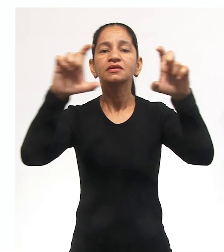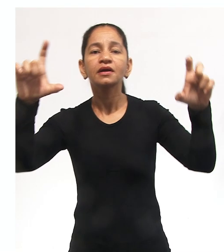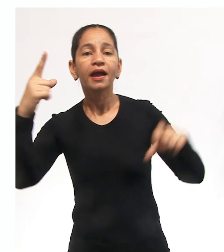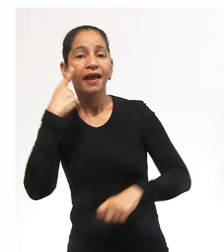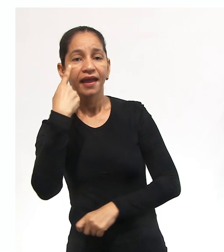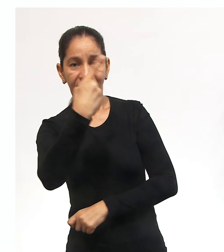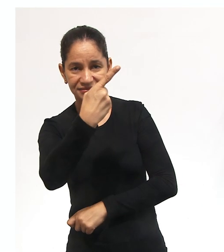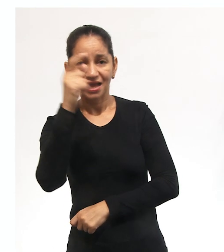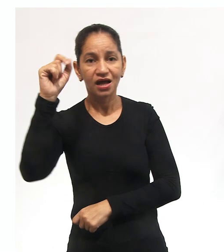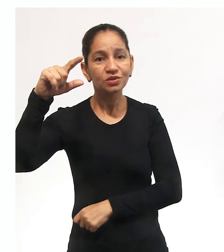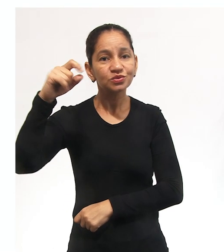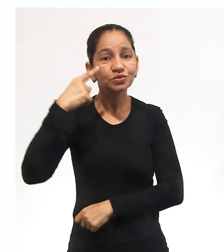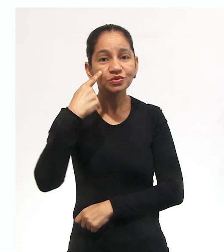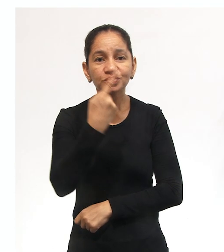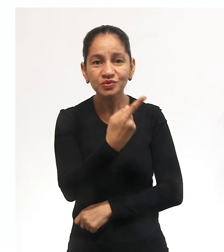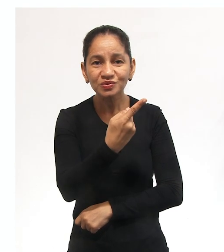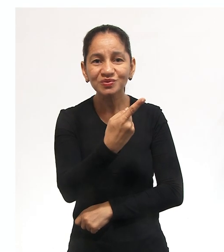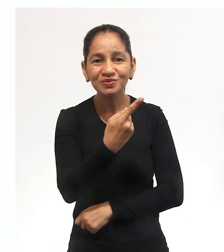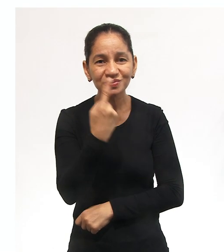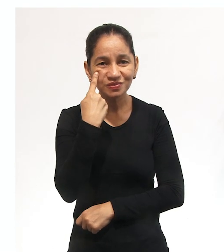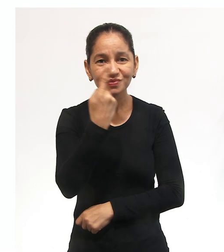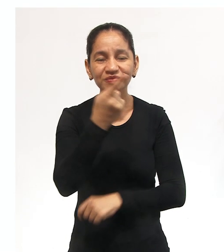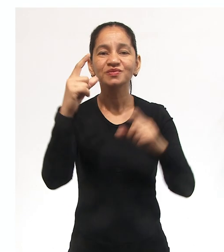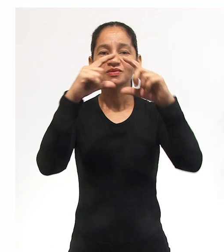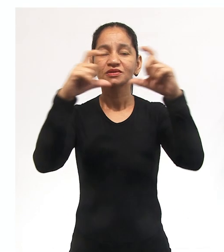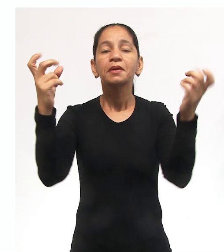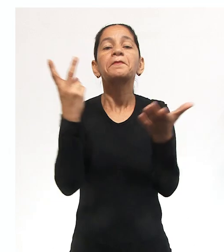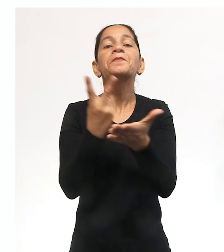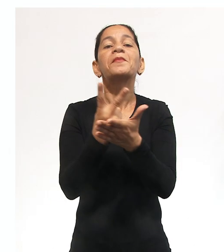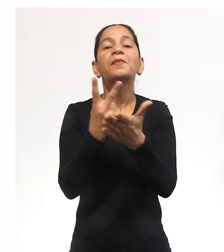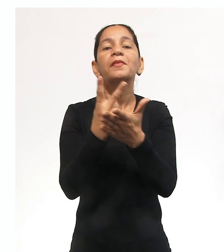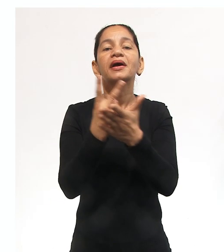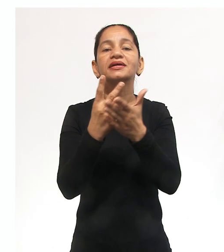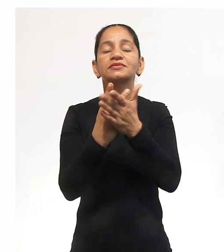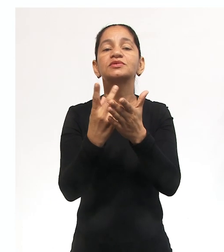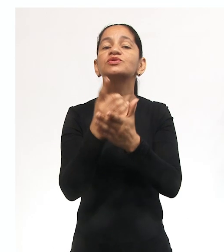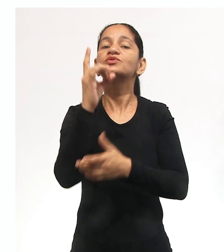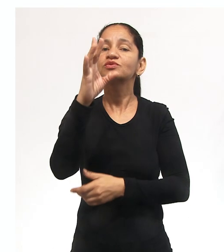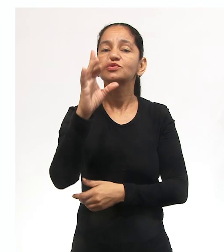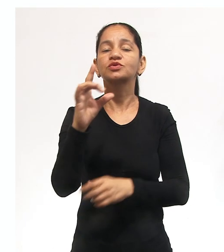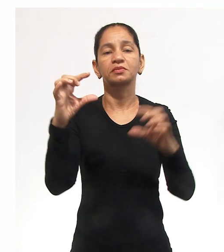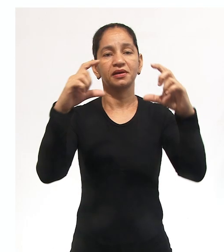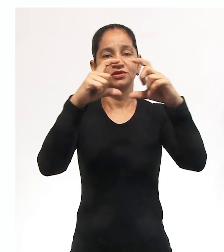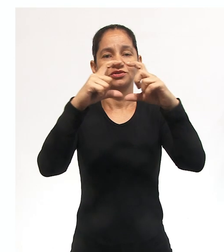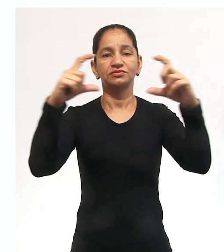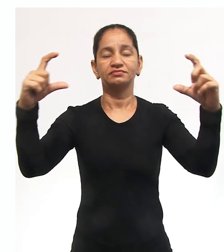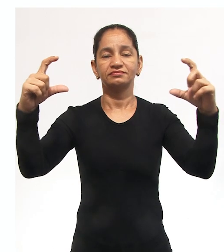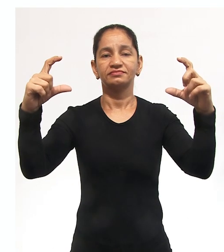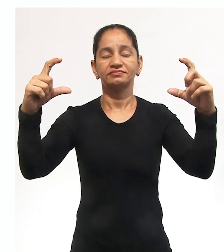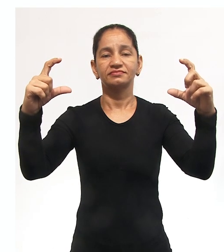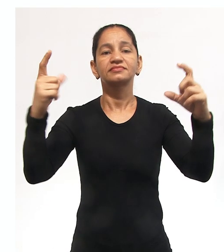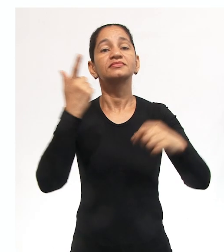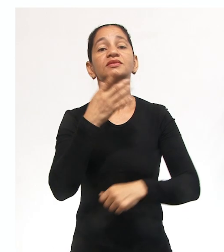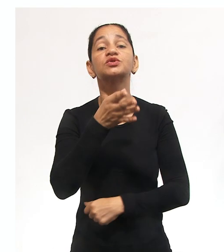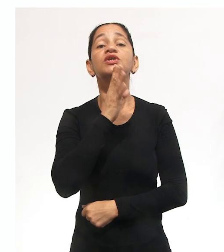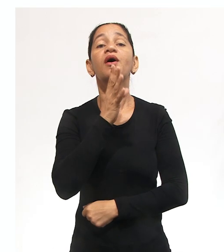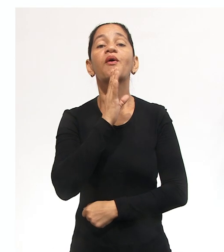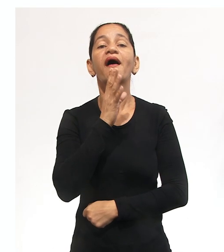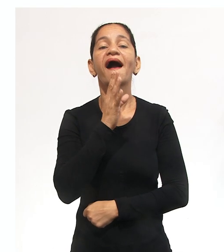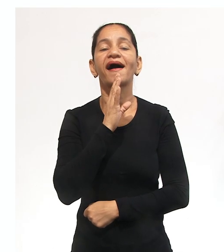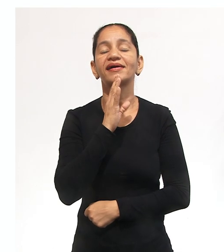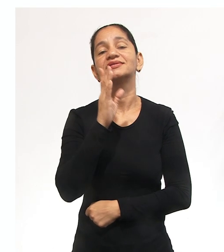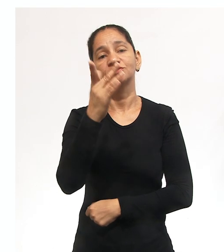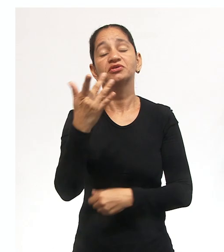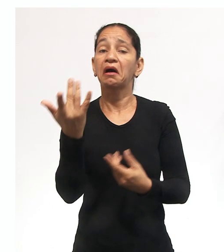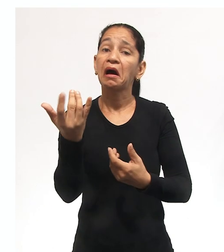taxa equivalente que eu quero achar vai ser igual a 1 mais a taxa que eu conheço, que